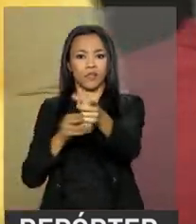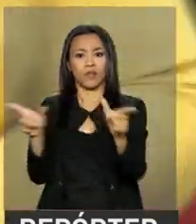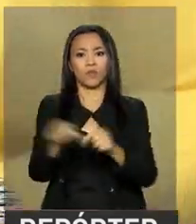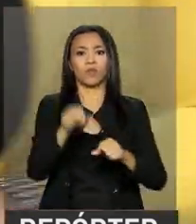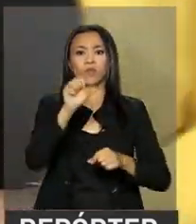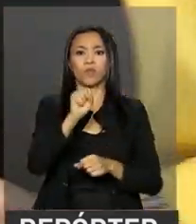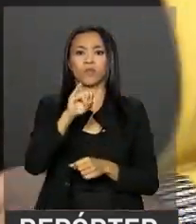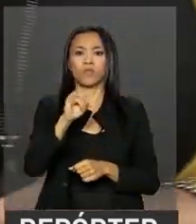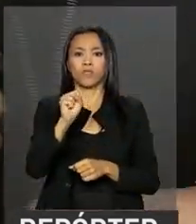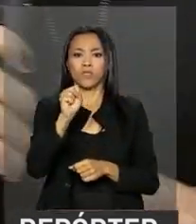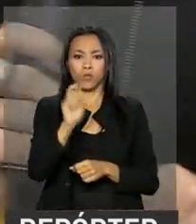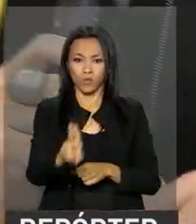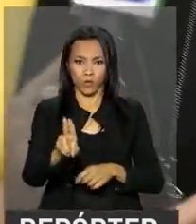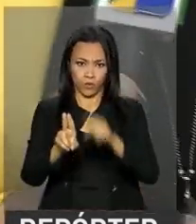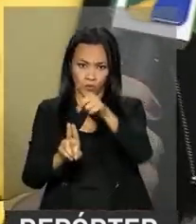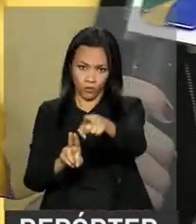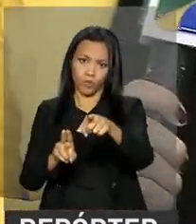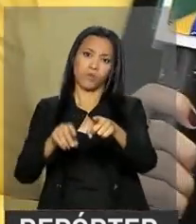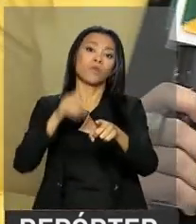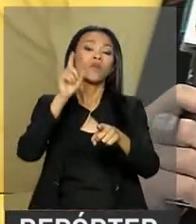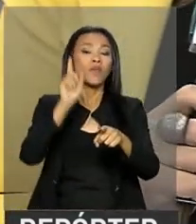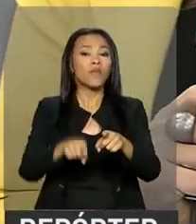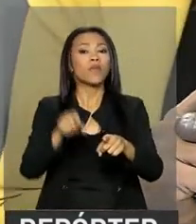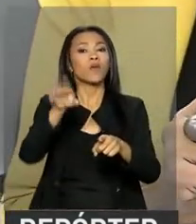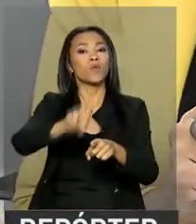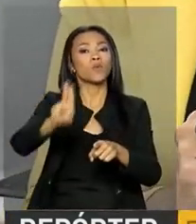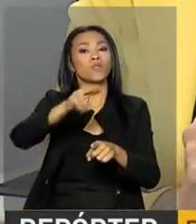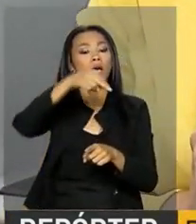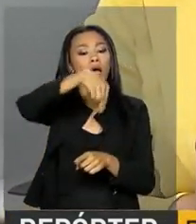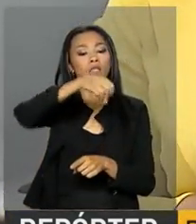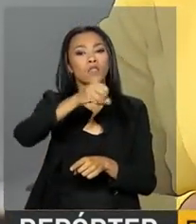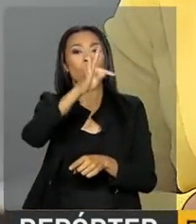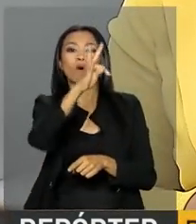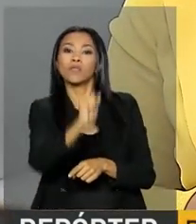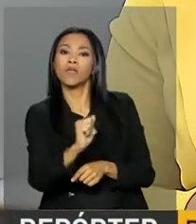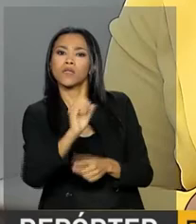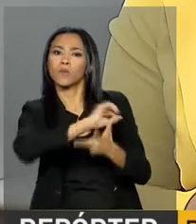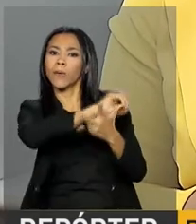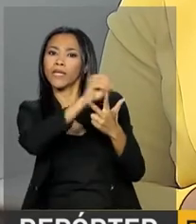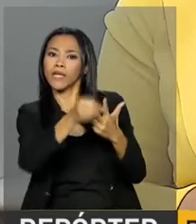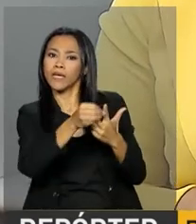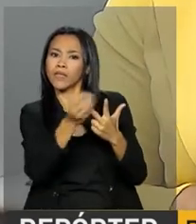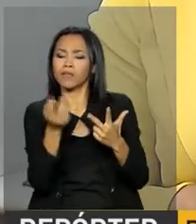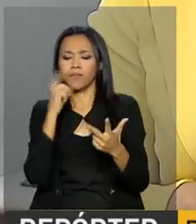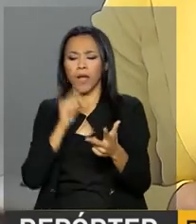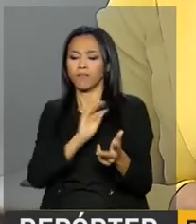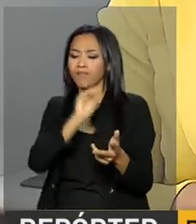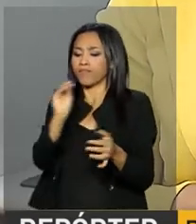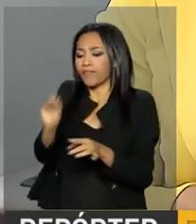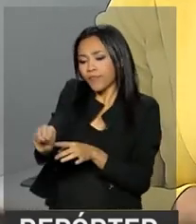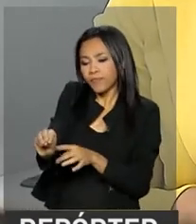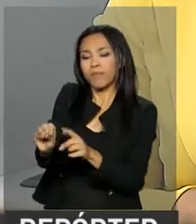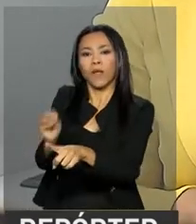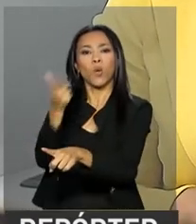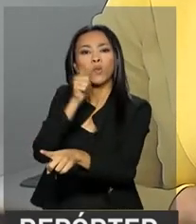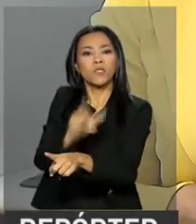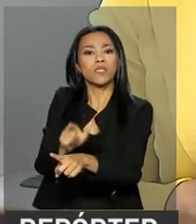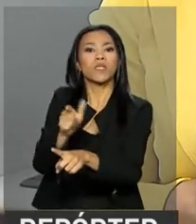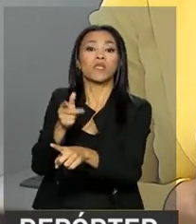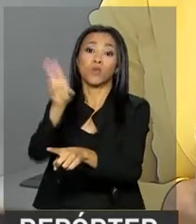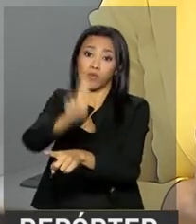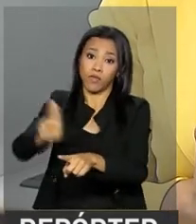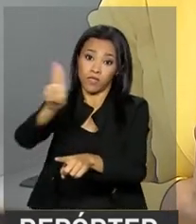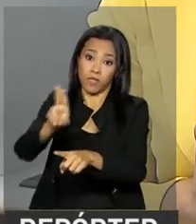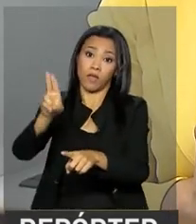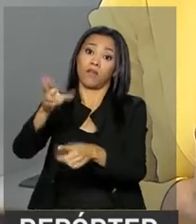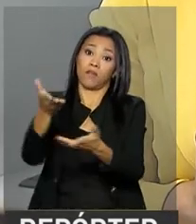o sistema de seleção unificada, que usa a nota do Enem para que estudantes tenham acesso a vagas em universidades públicas. Com